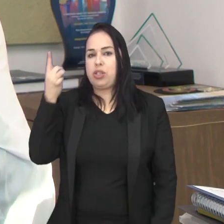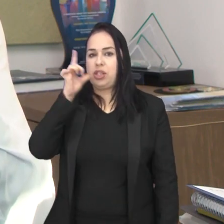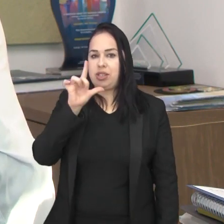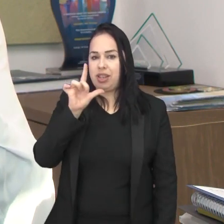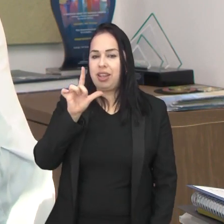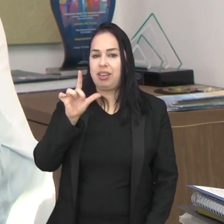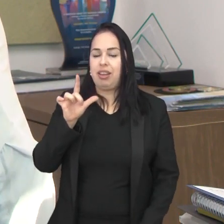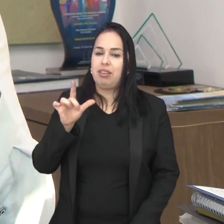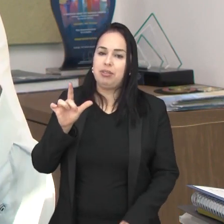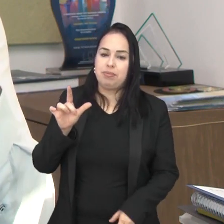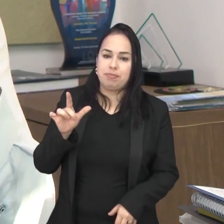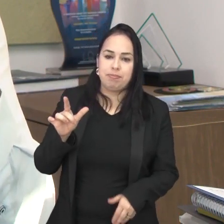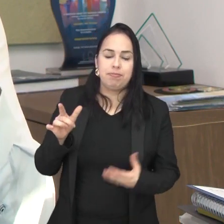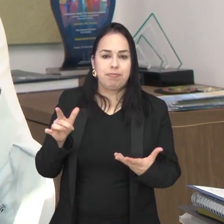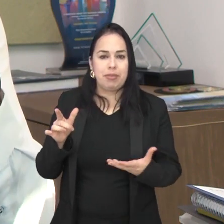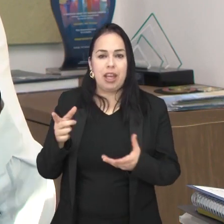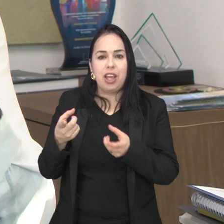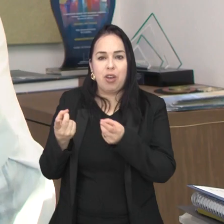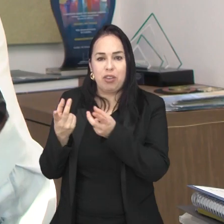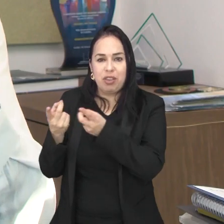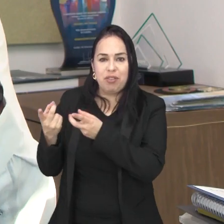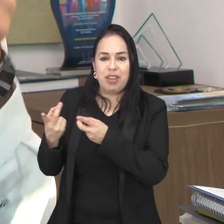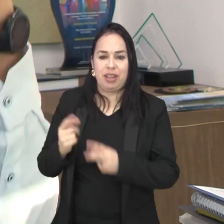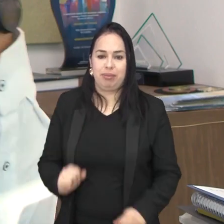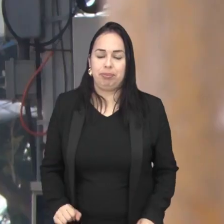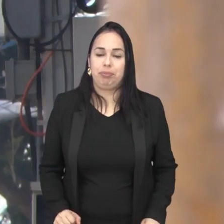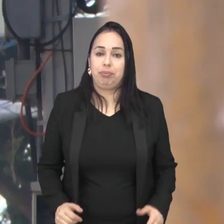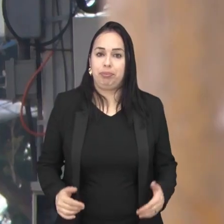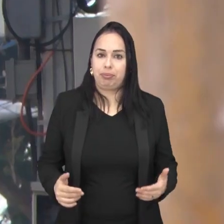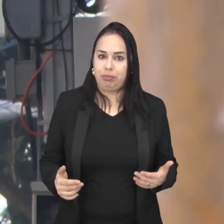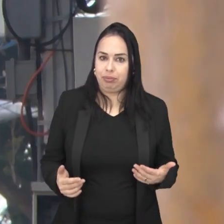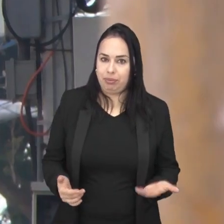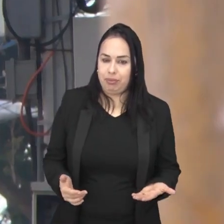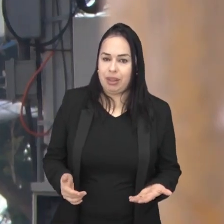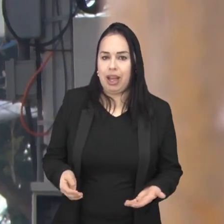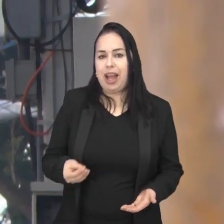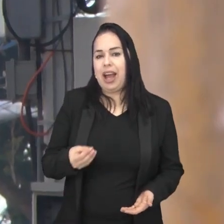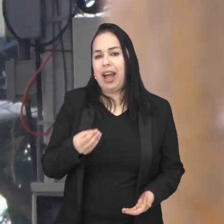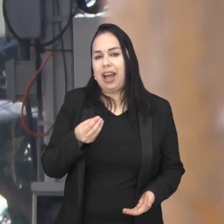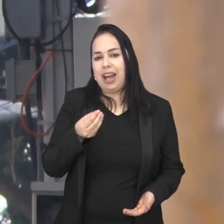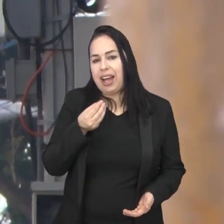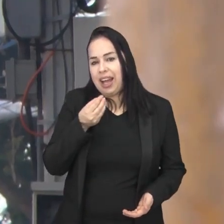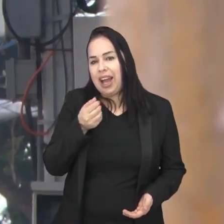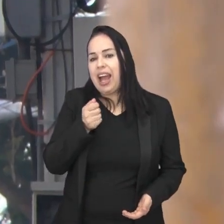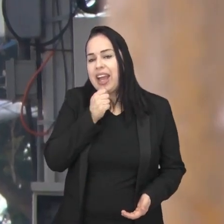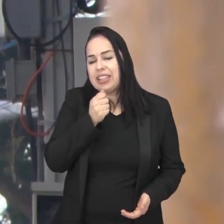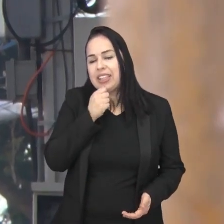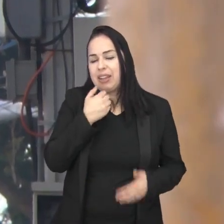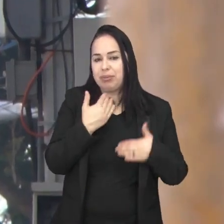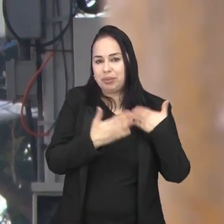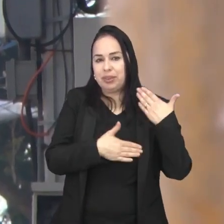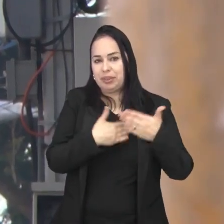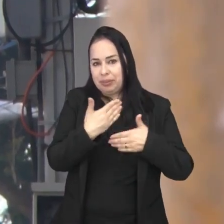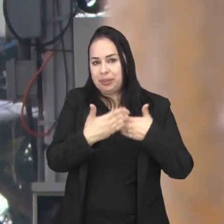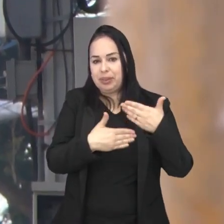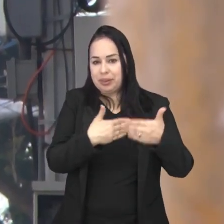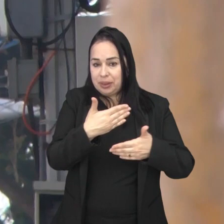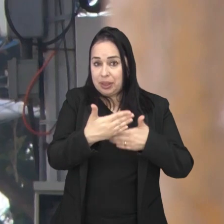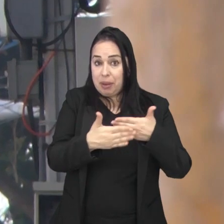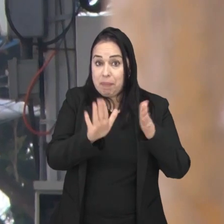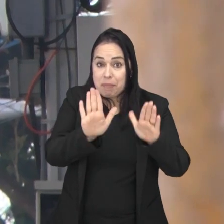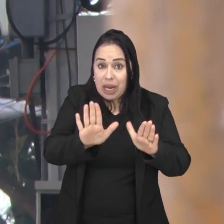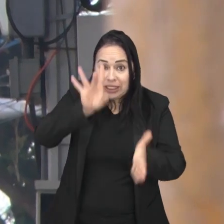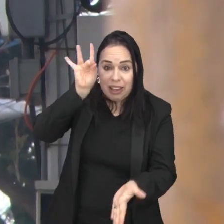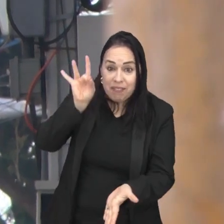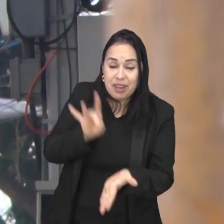assertivo na hora de fazer a venda para o meu cliente. Apesar de ainda estar engatinhando, a tecnologia 5G já